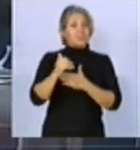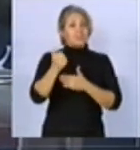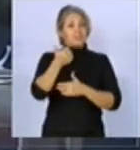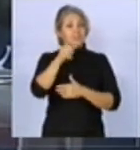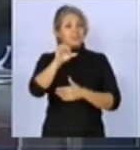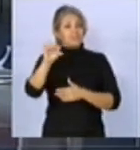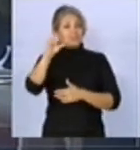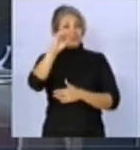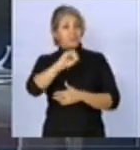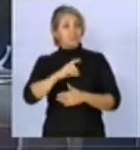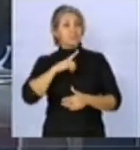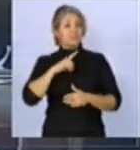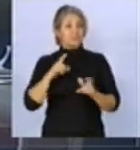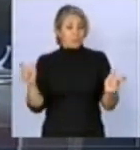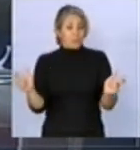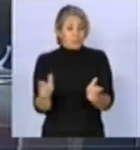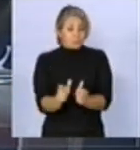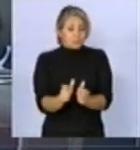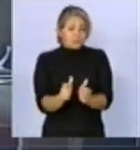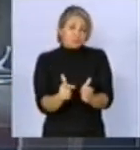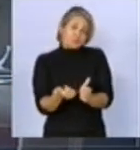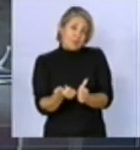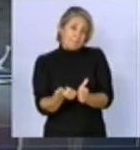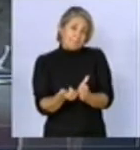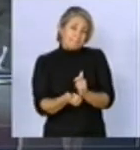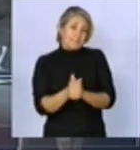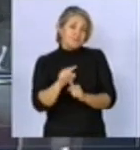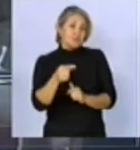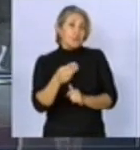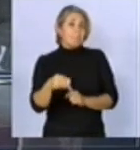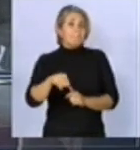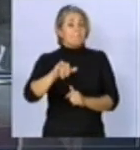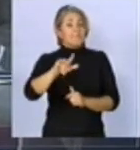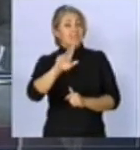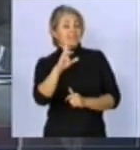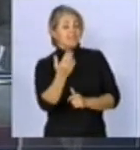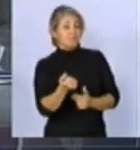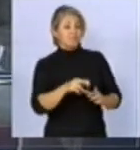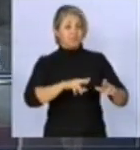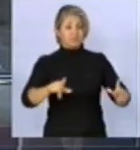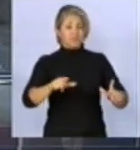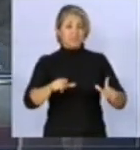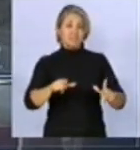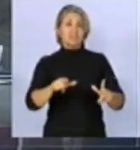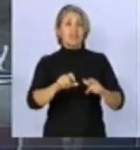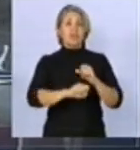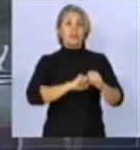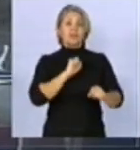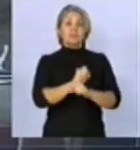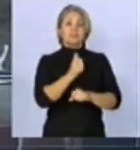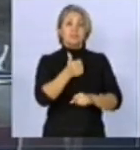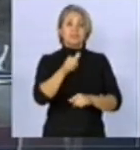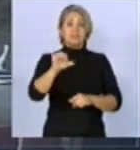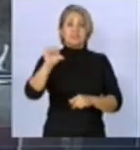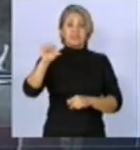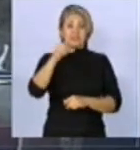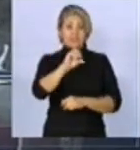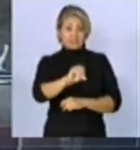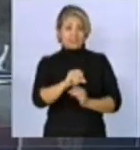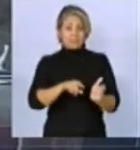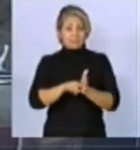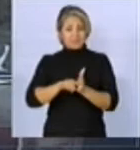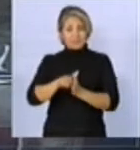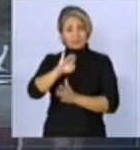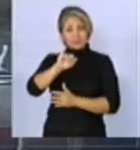e 400 mil hectares no Nordeste e hoje em dia tem perto 1 milhão e aí ela hoje não foi diferente então 1990 são dados do IBGE em 1990